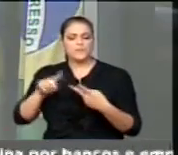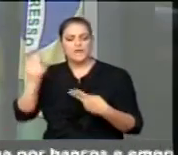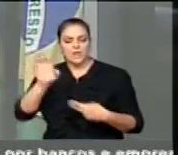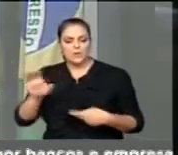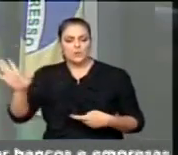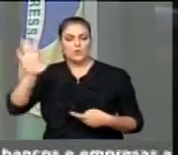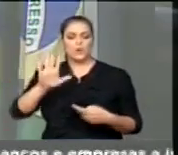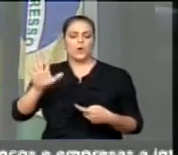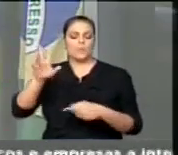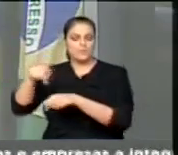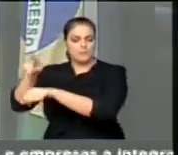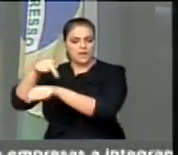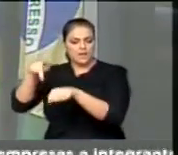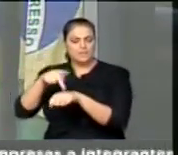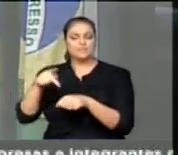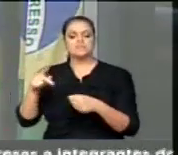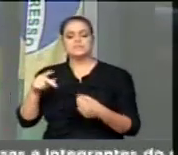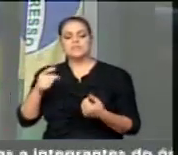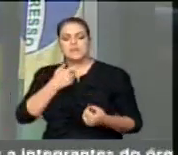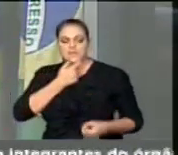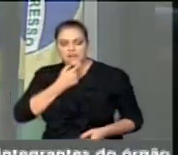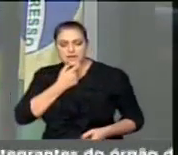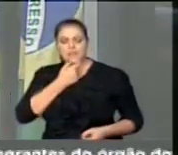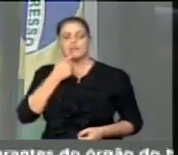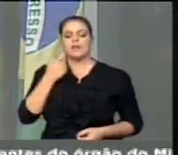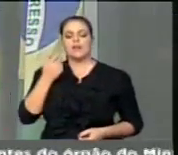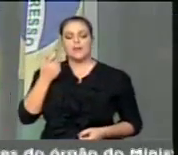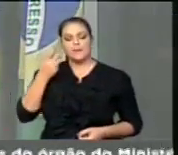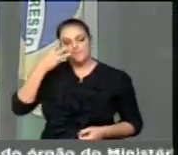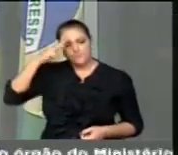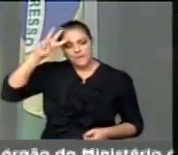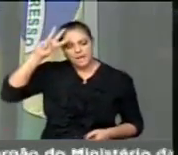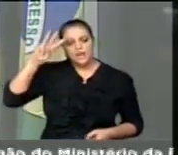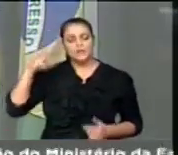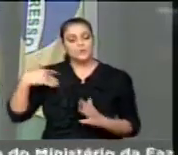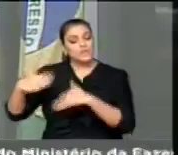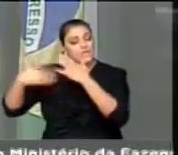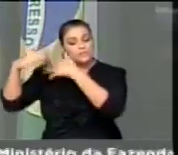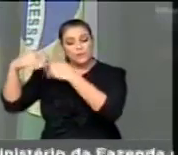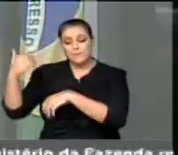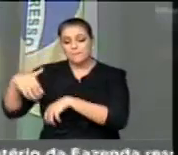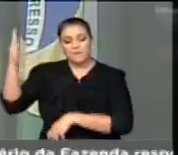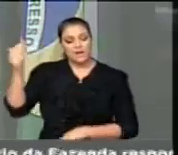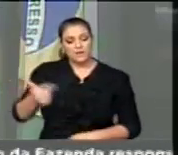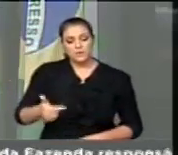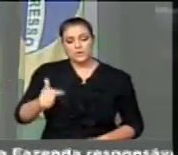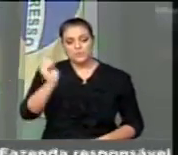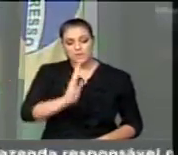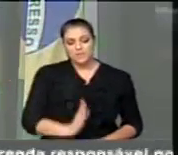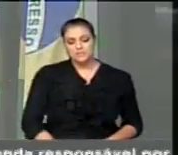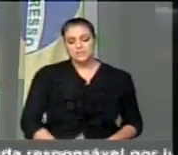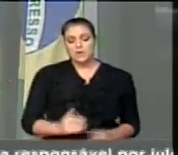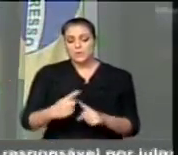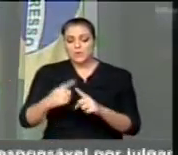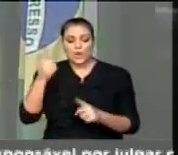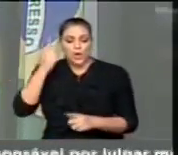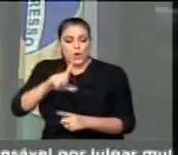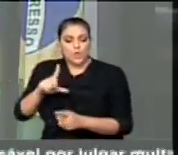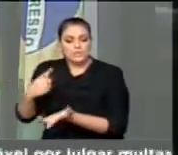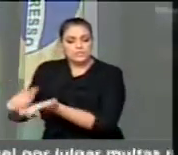Europeia, países como a Inglaterra, como o México, que está se desenvolvendo muito mais que o Brasil, porque soube criar